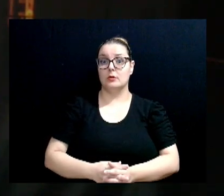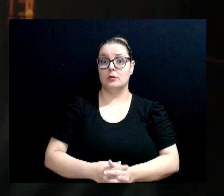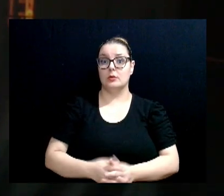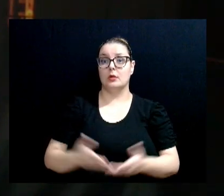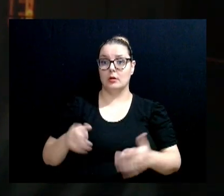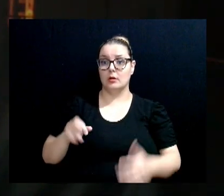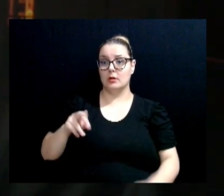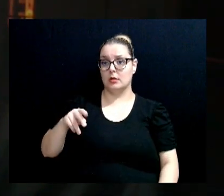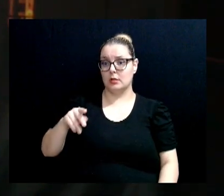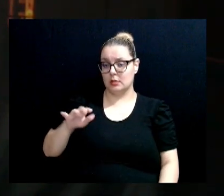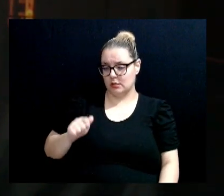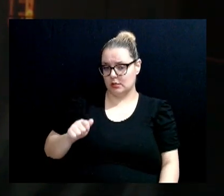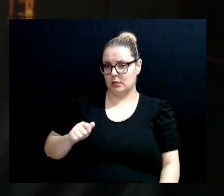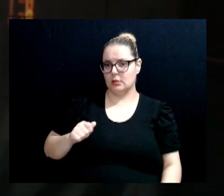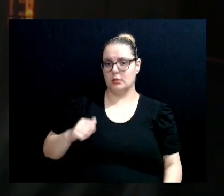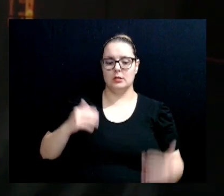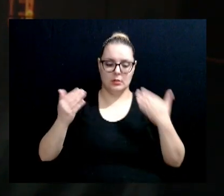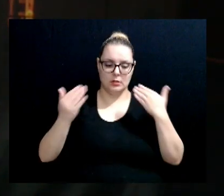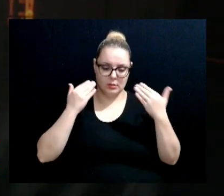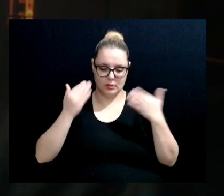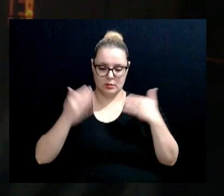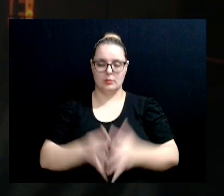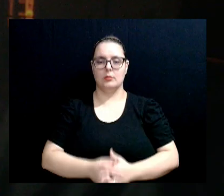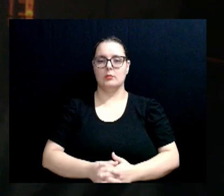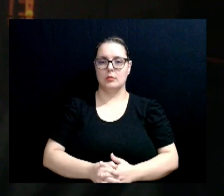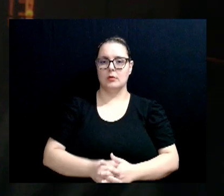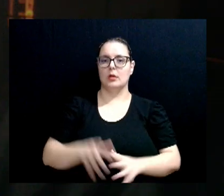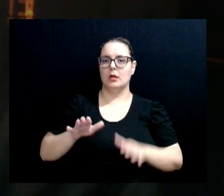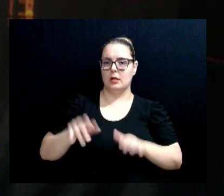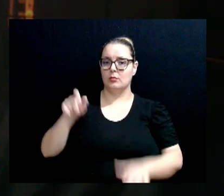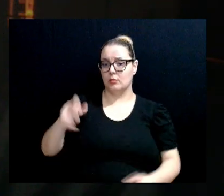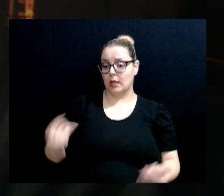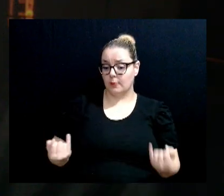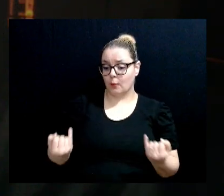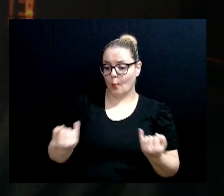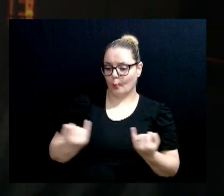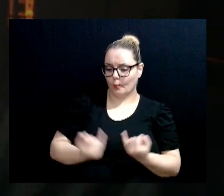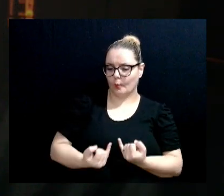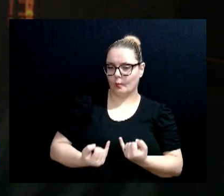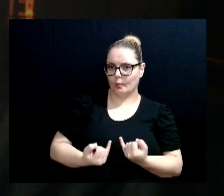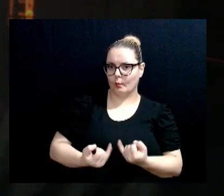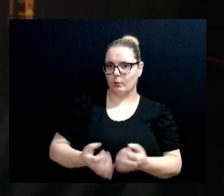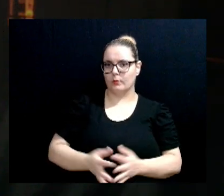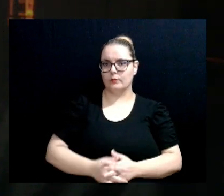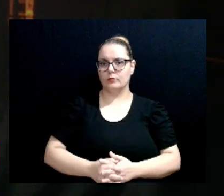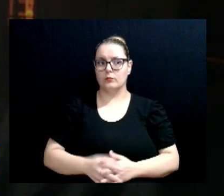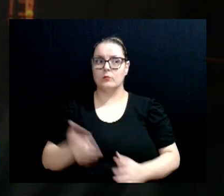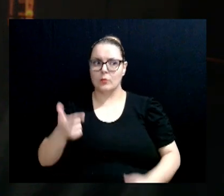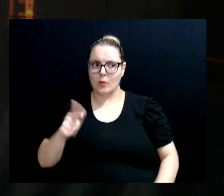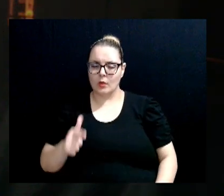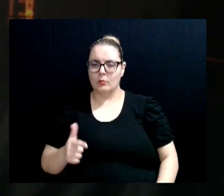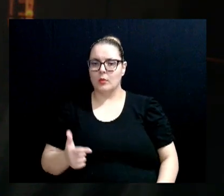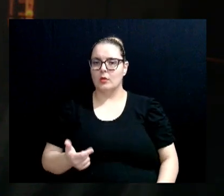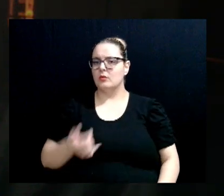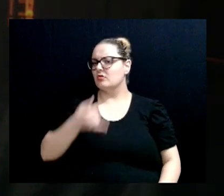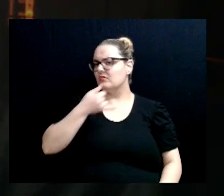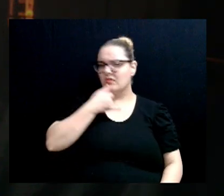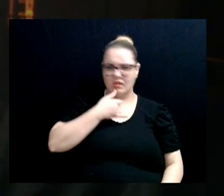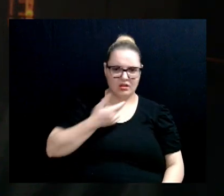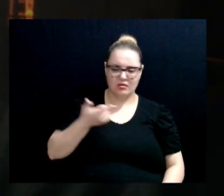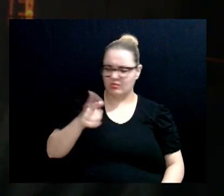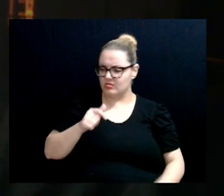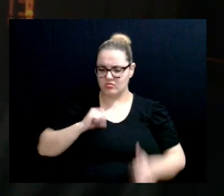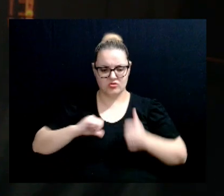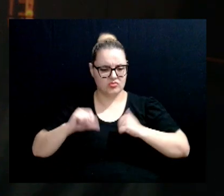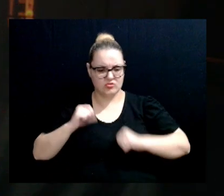da psicologia, muitas vezes a pessoa emagrece, mas ela continua infeliz, ela continua ansiosa, ela continua